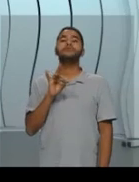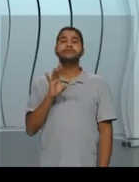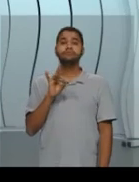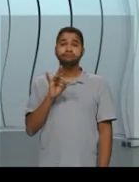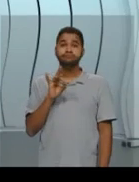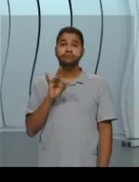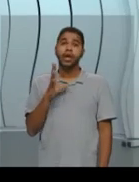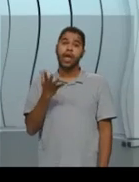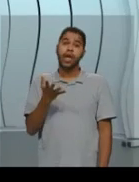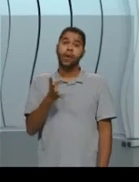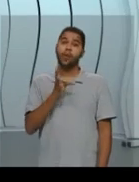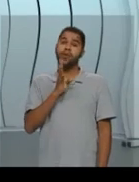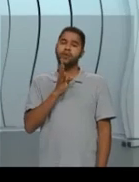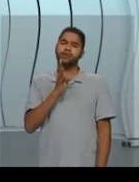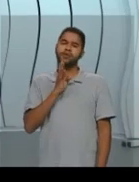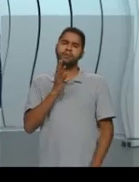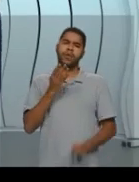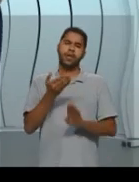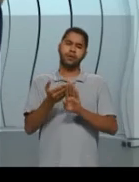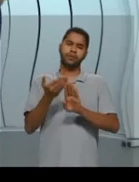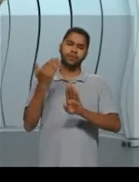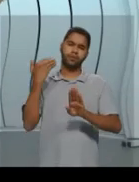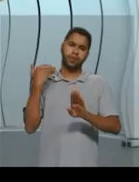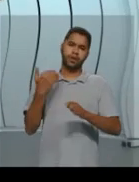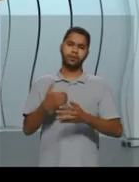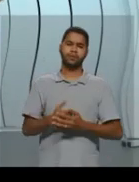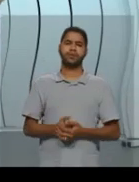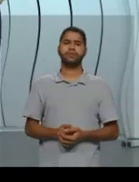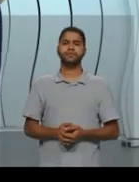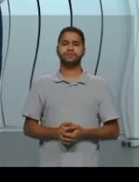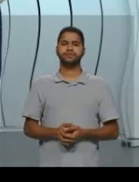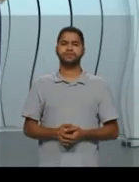conhecimento prévio que eu já tenho.